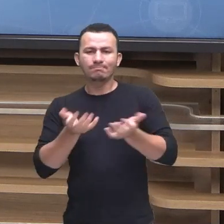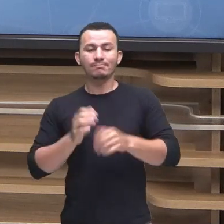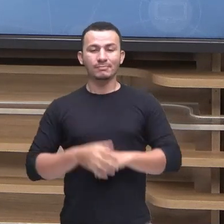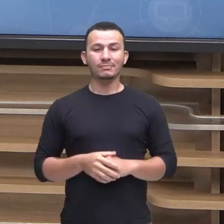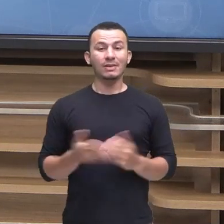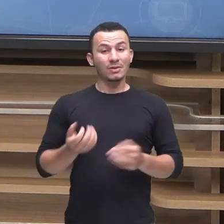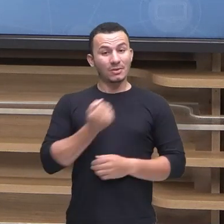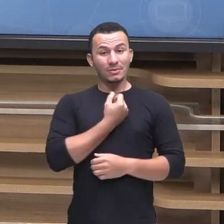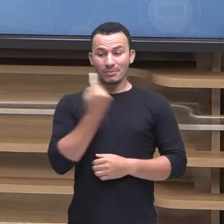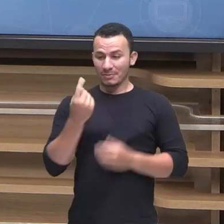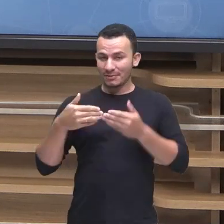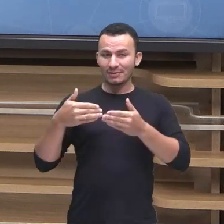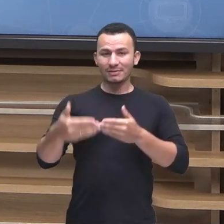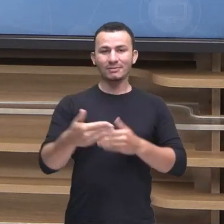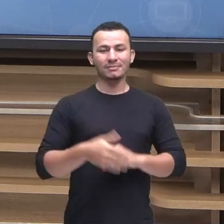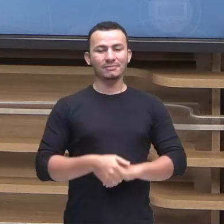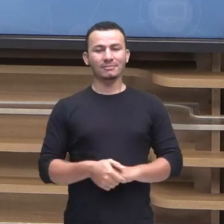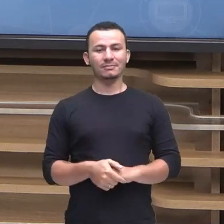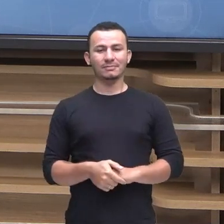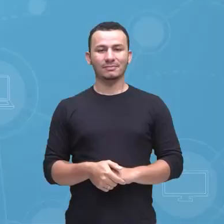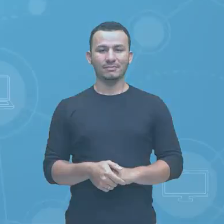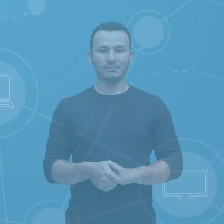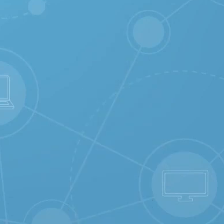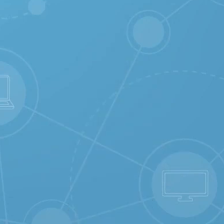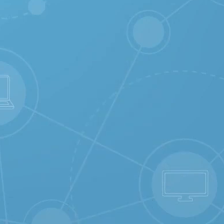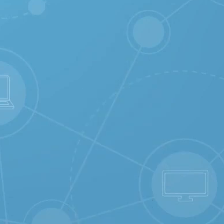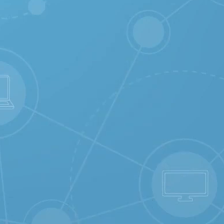começando agora com a nossa primeira questão. Solta a vinheta!